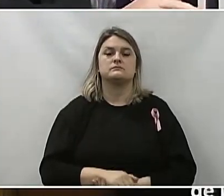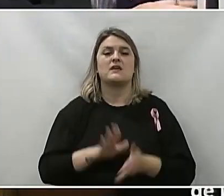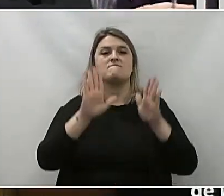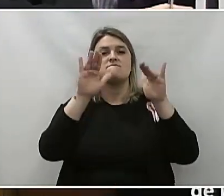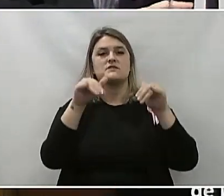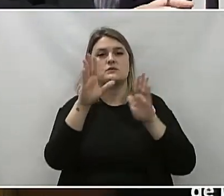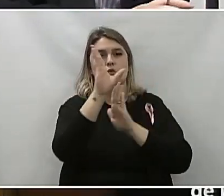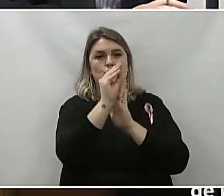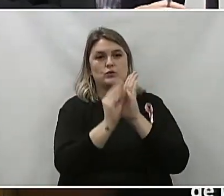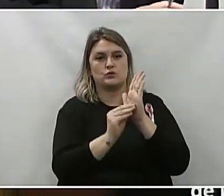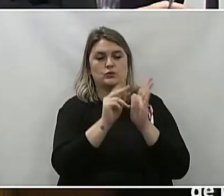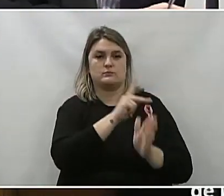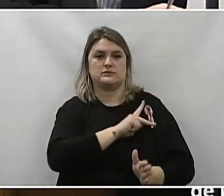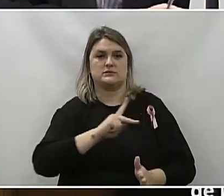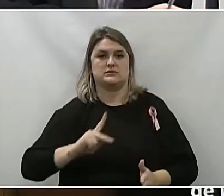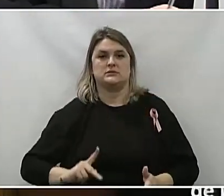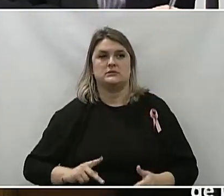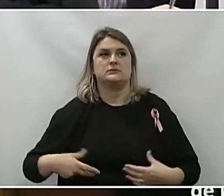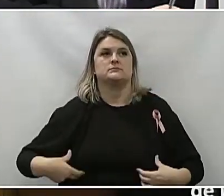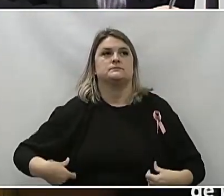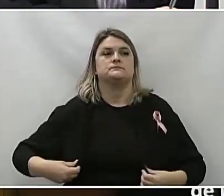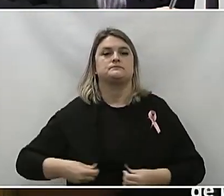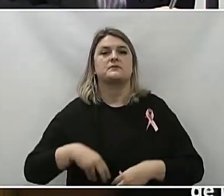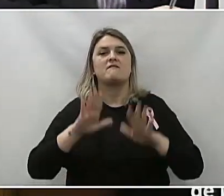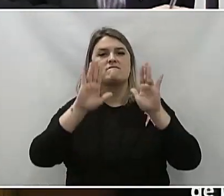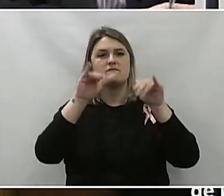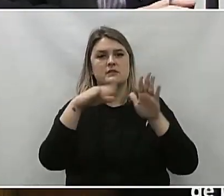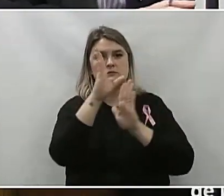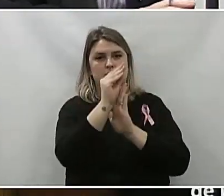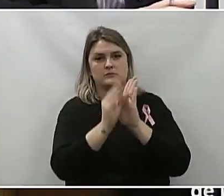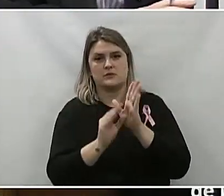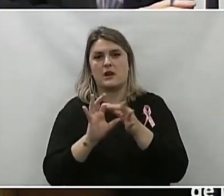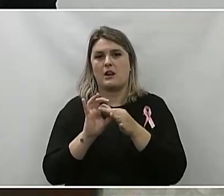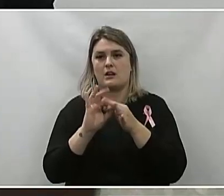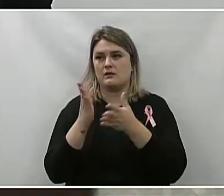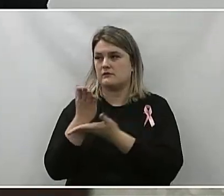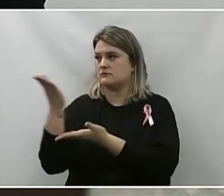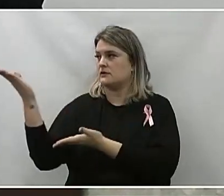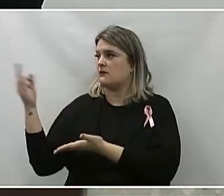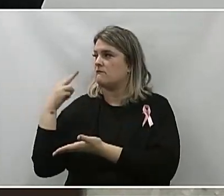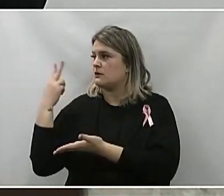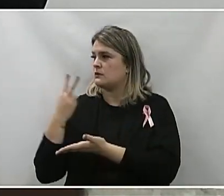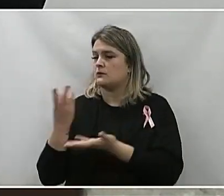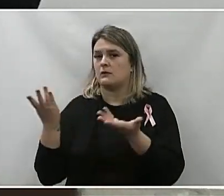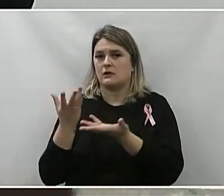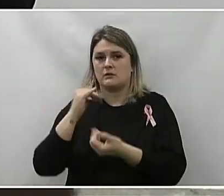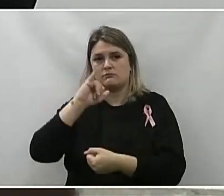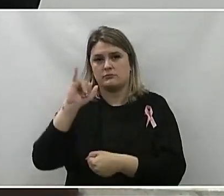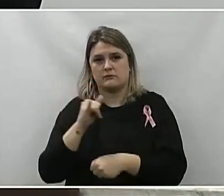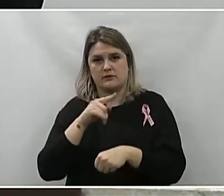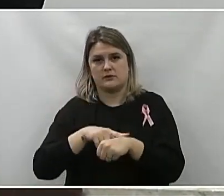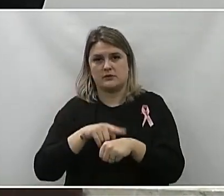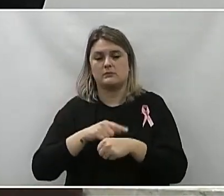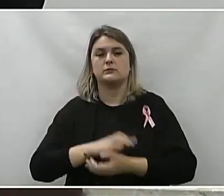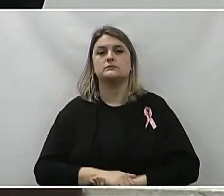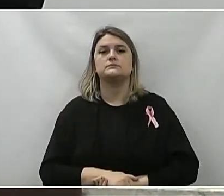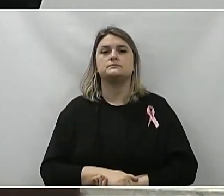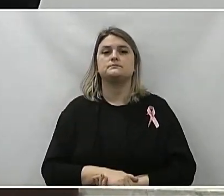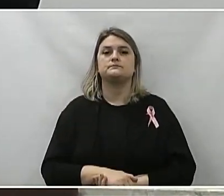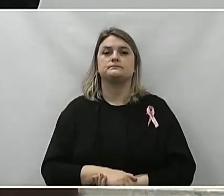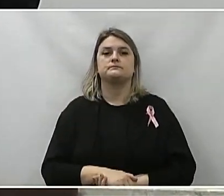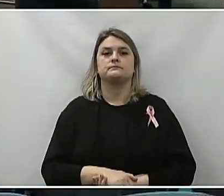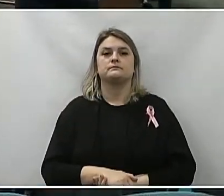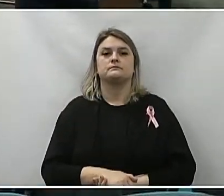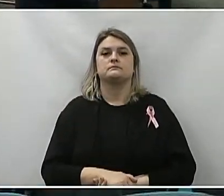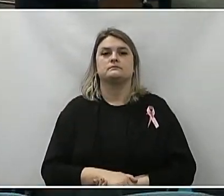fim da Ordem do dia senhor presidente com fim da Ordem do dia deixa o livro A palavra aos nobres vereadores que dela desejarem